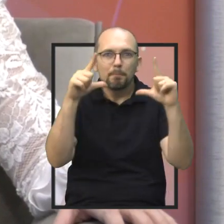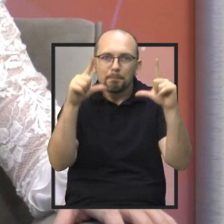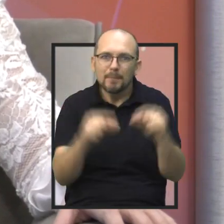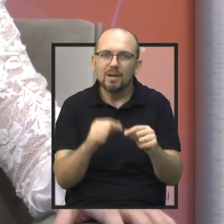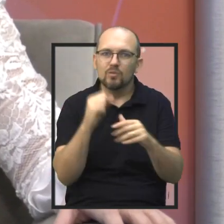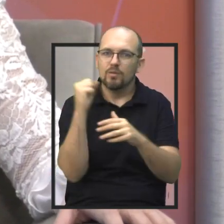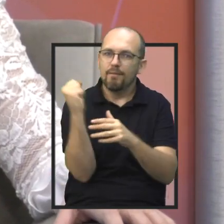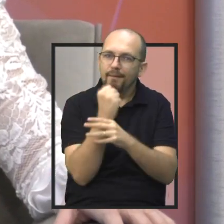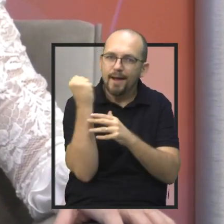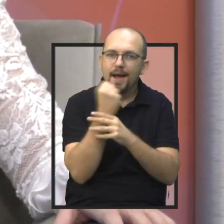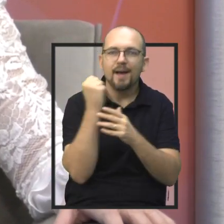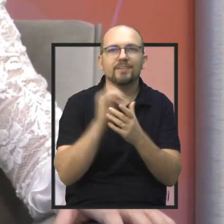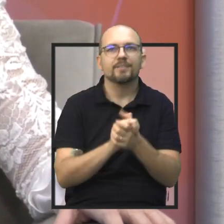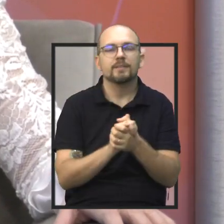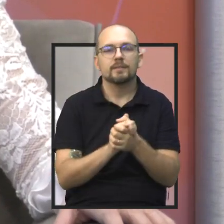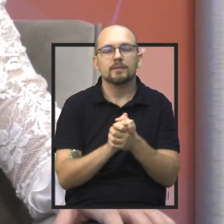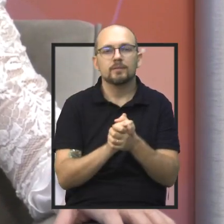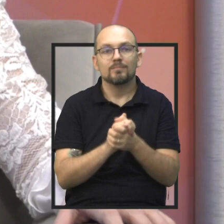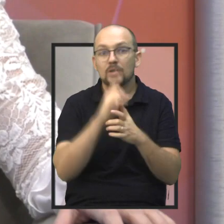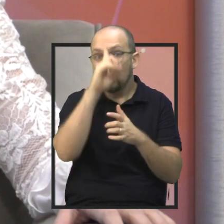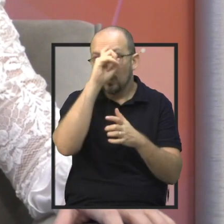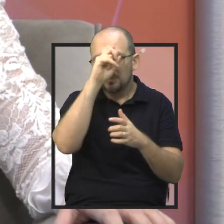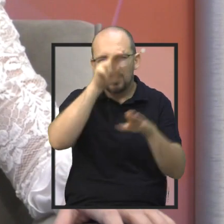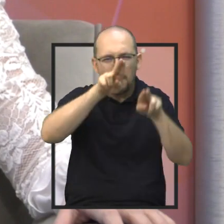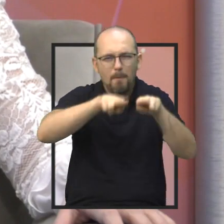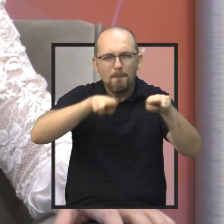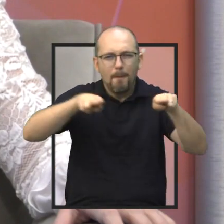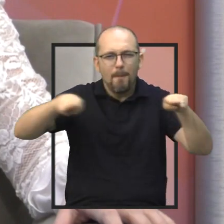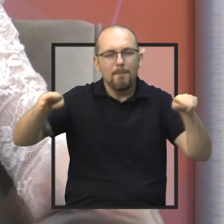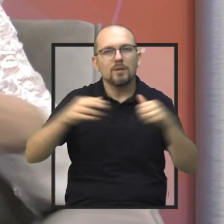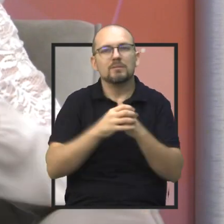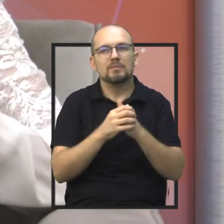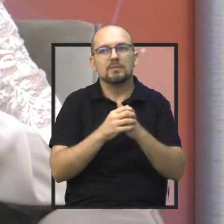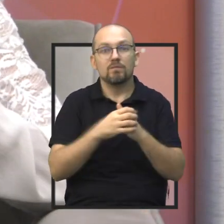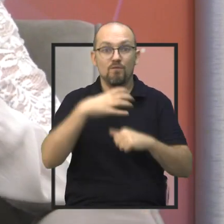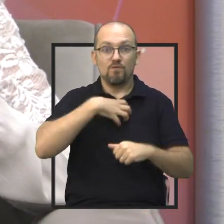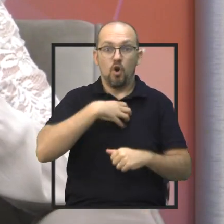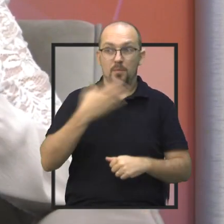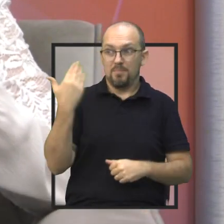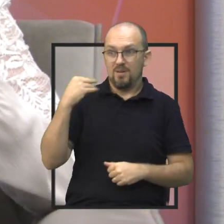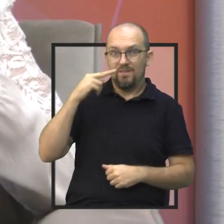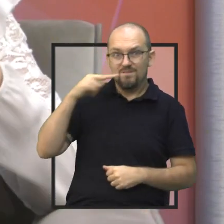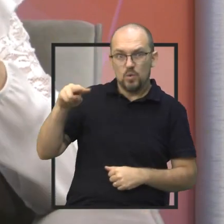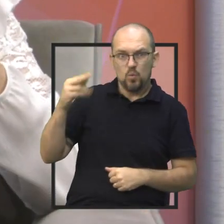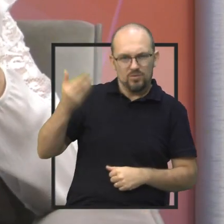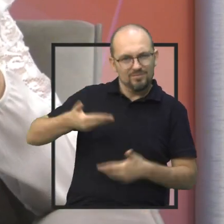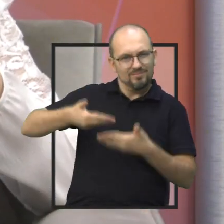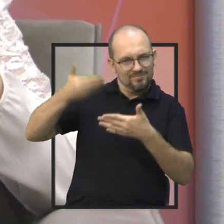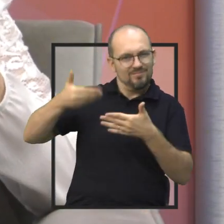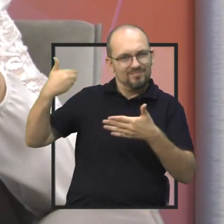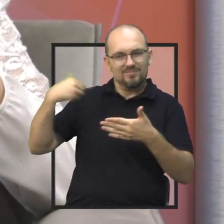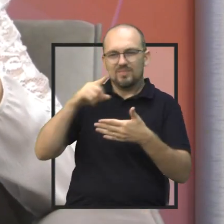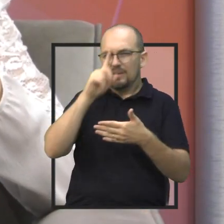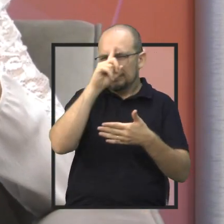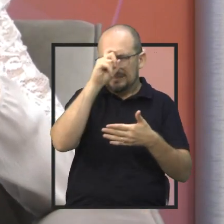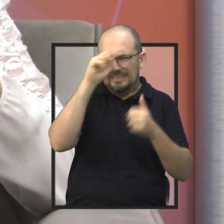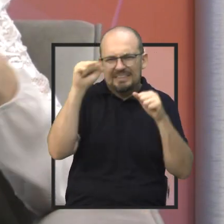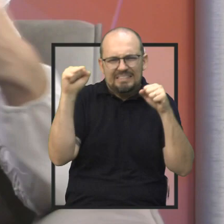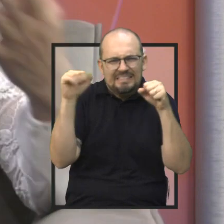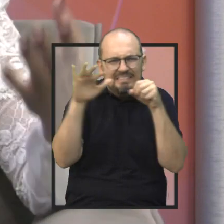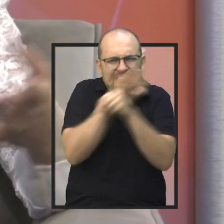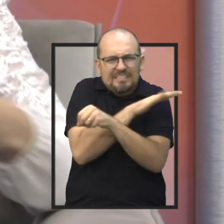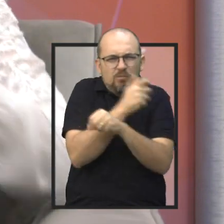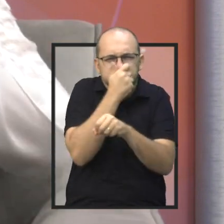gravidade e uma redução de hospitalização e óbito ao modo que a gente via, né, nos hospitais